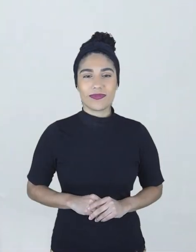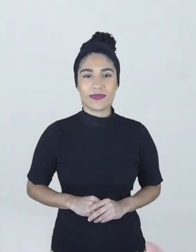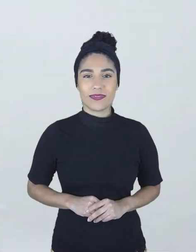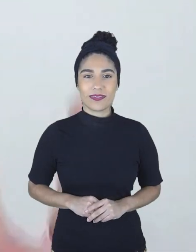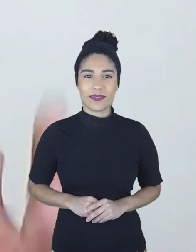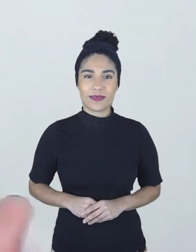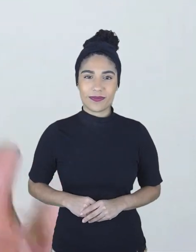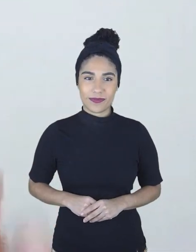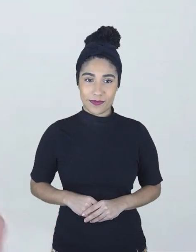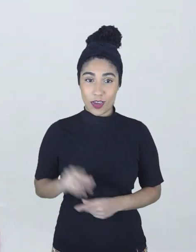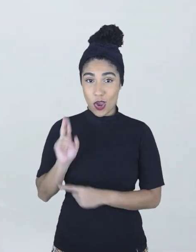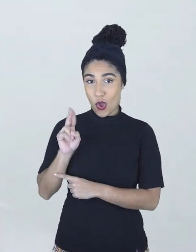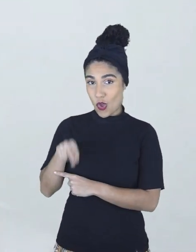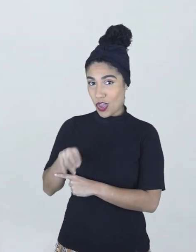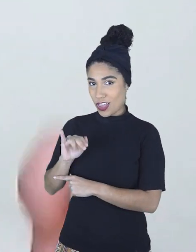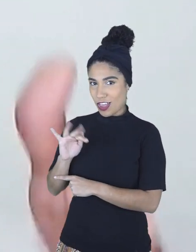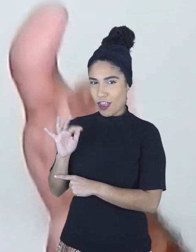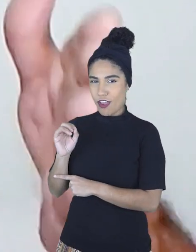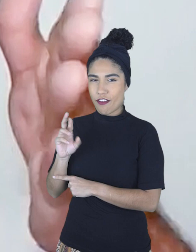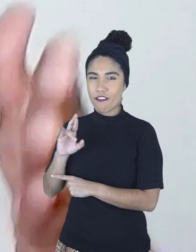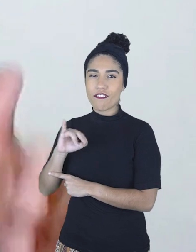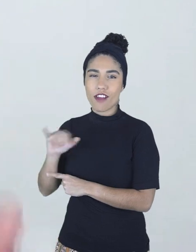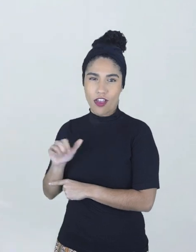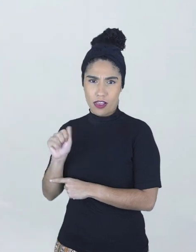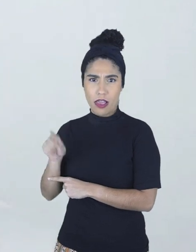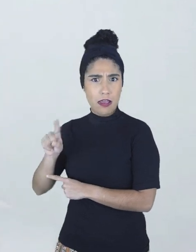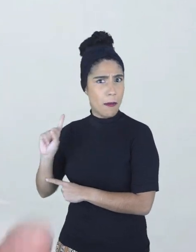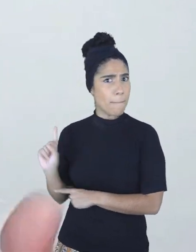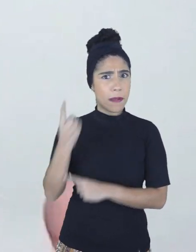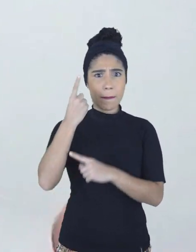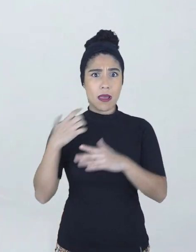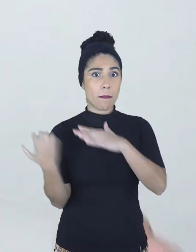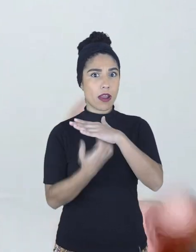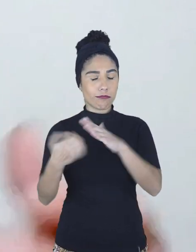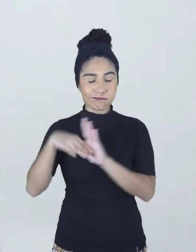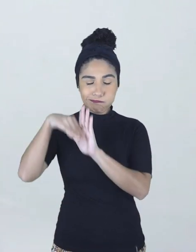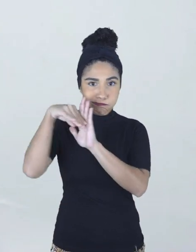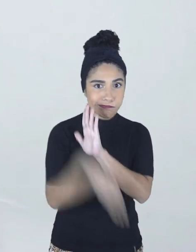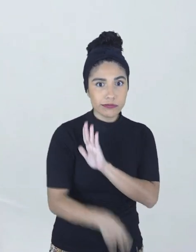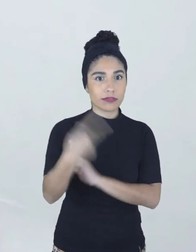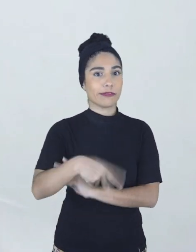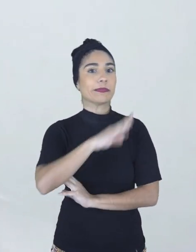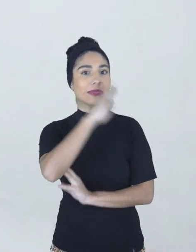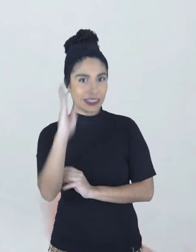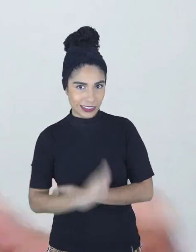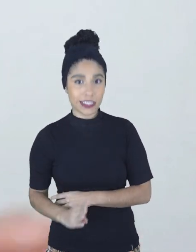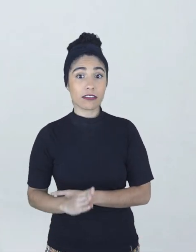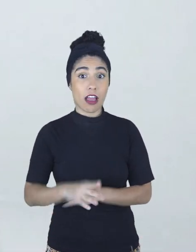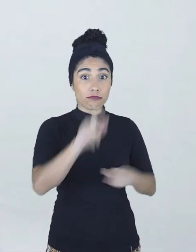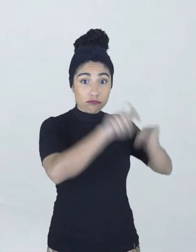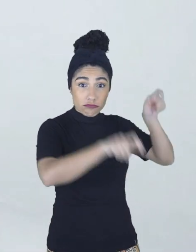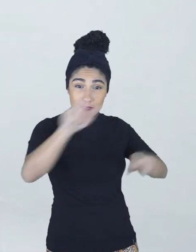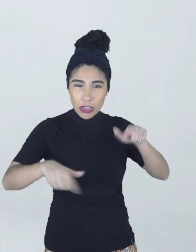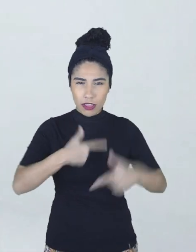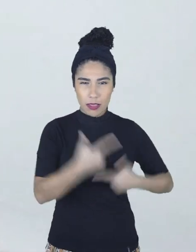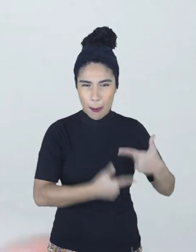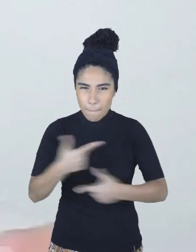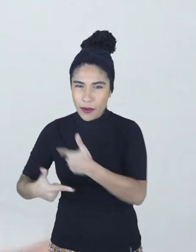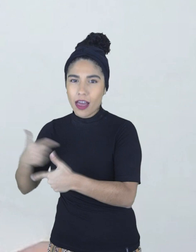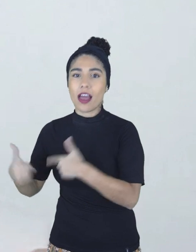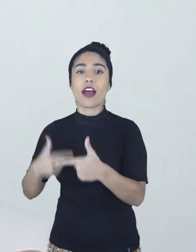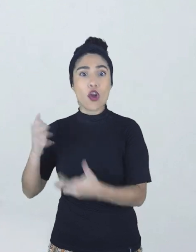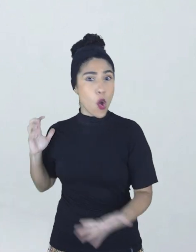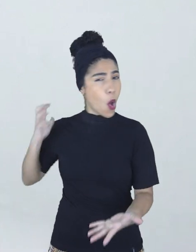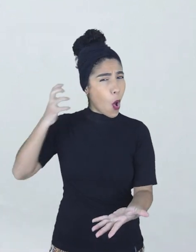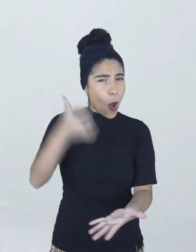da primeira empresa do Brasil que faliu aonde os trabalhadores compraram todo Parque fabricam todas